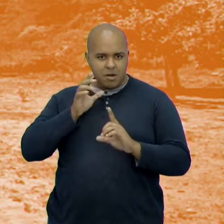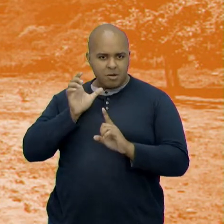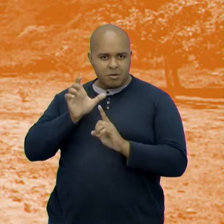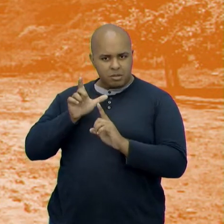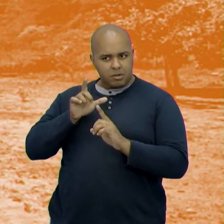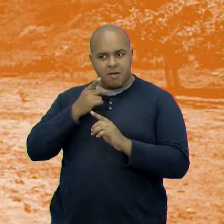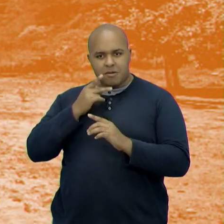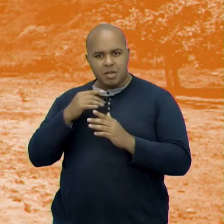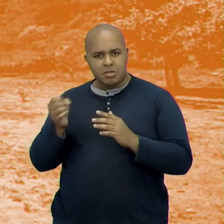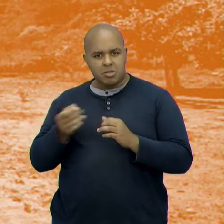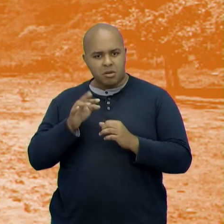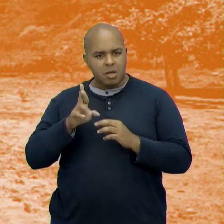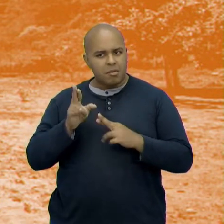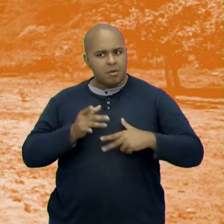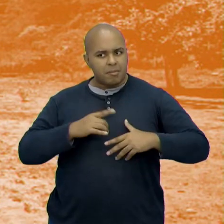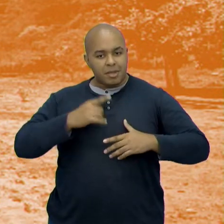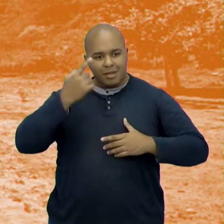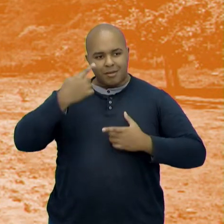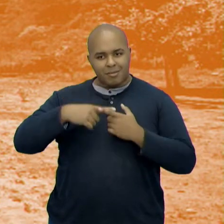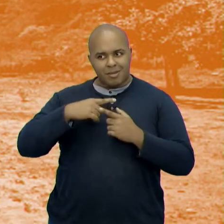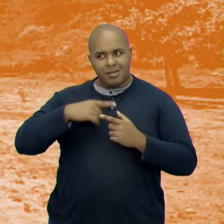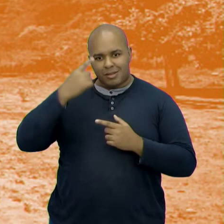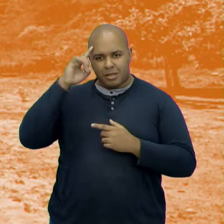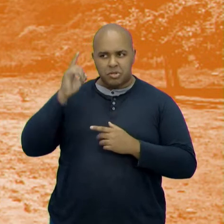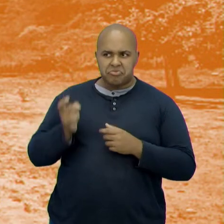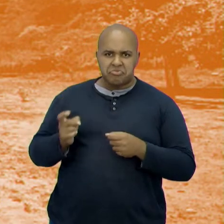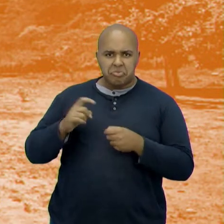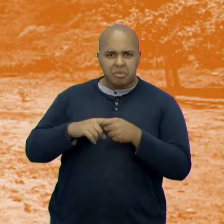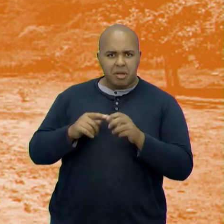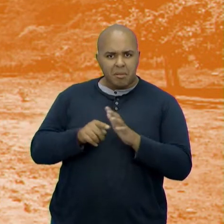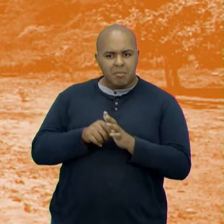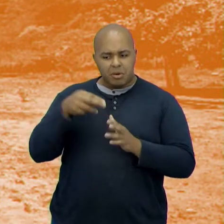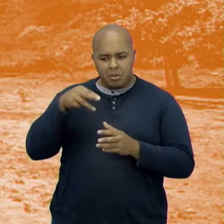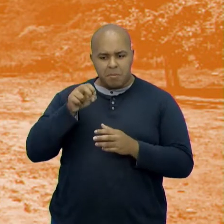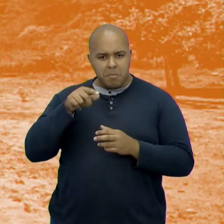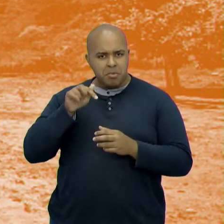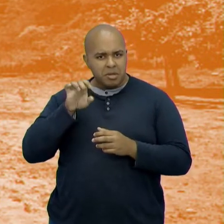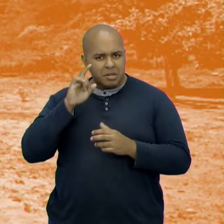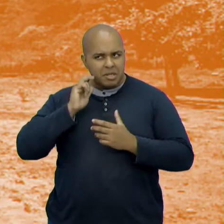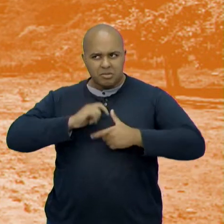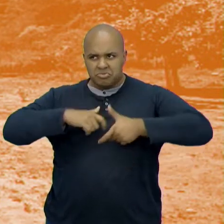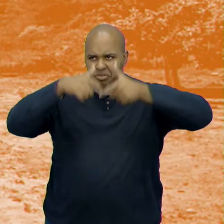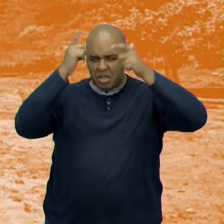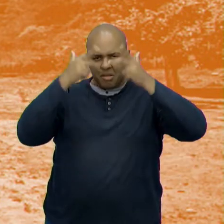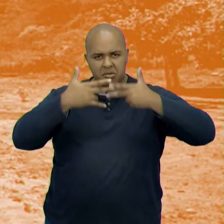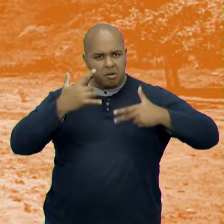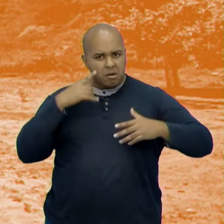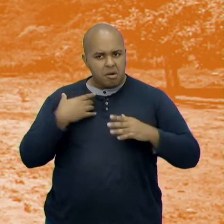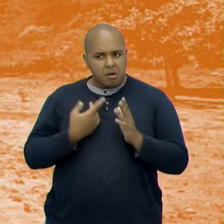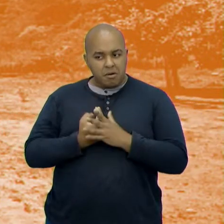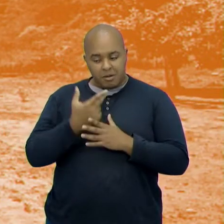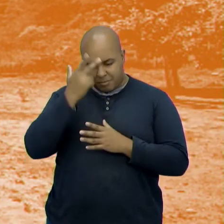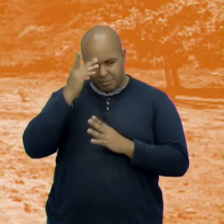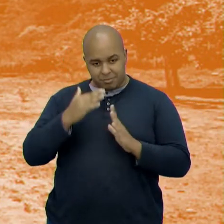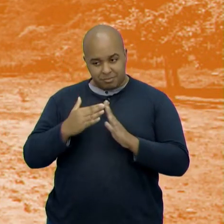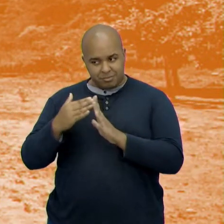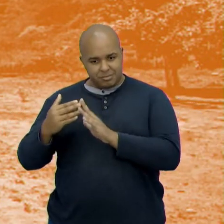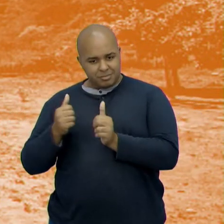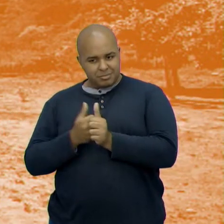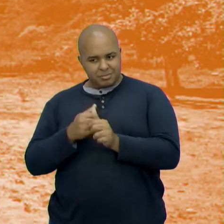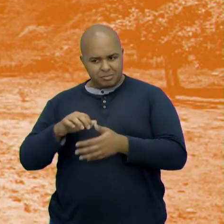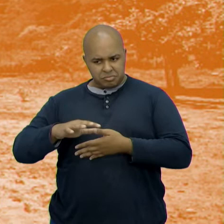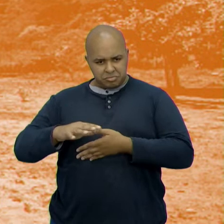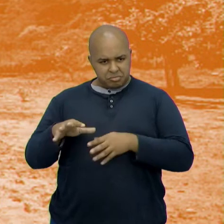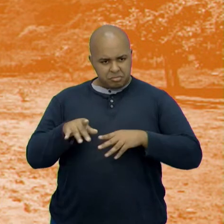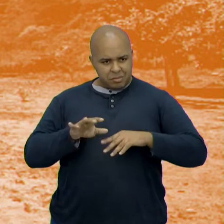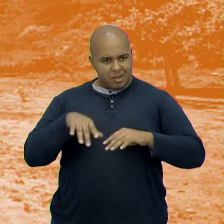nova república, porque ele tinha a ideia de retornar à monarquia, ele defendia isso. Para quem morava ao lado, quem eram os donos de